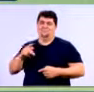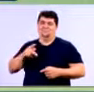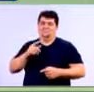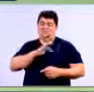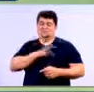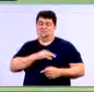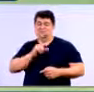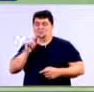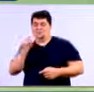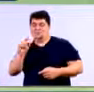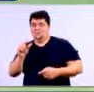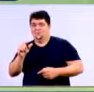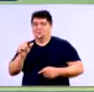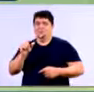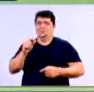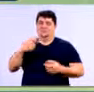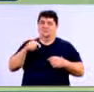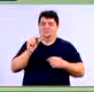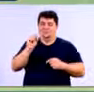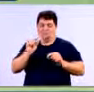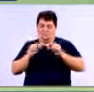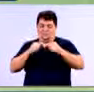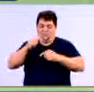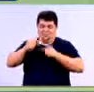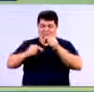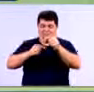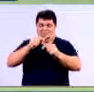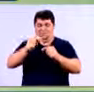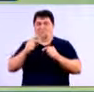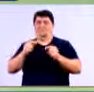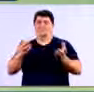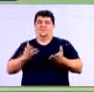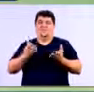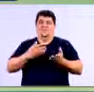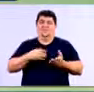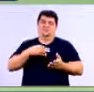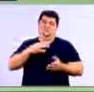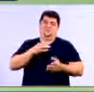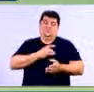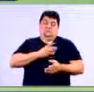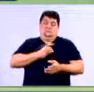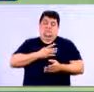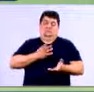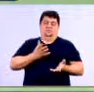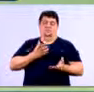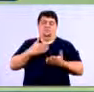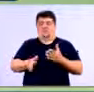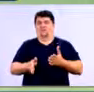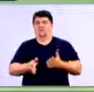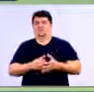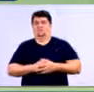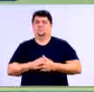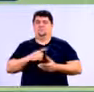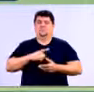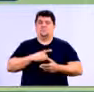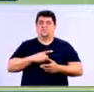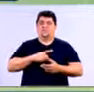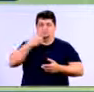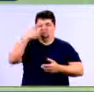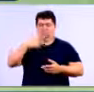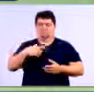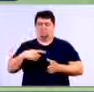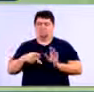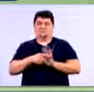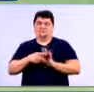pouco, né, tem que grão em grão a galinha enche o papo. Aí a gente prefere ser conservador, né? Acho que tem muito a ver esse perfil conservador